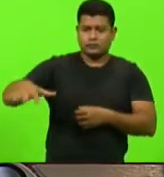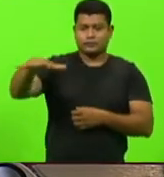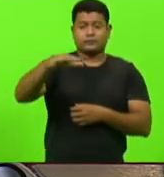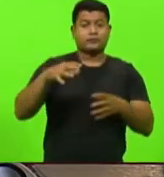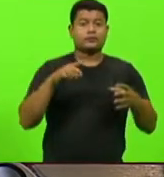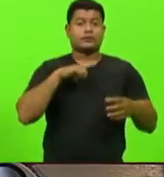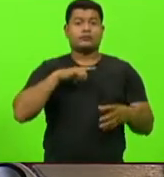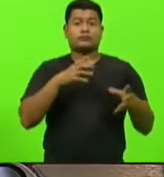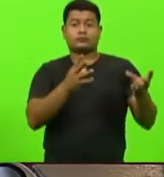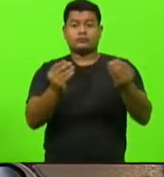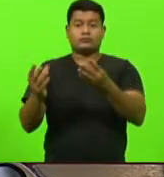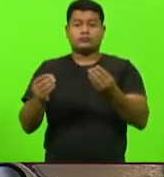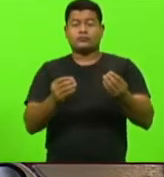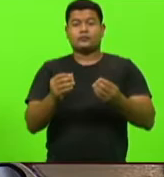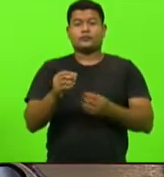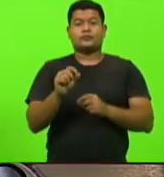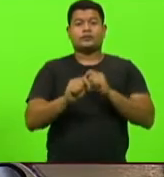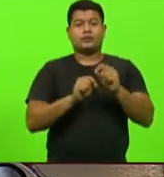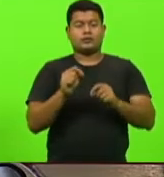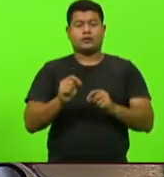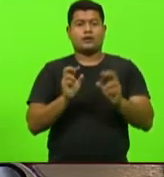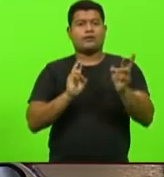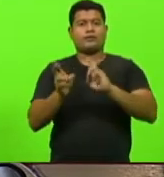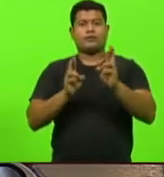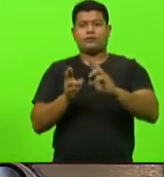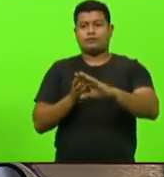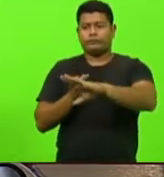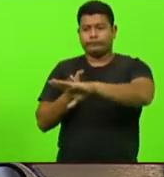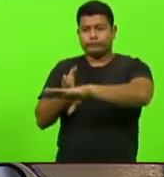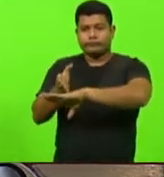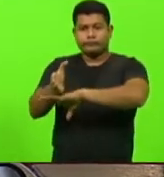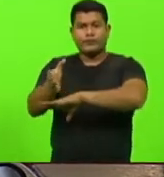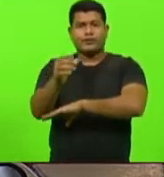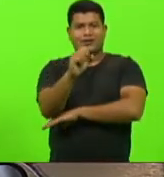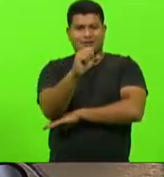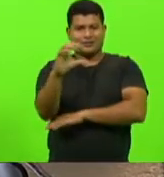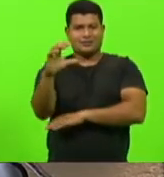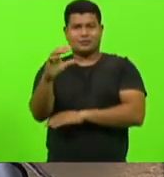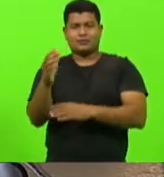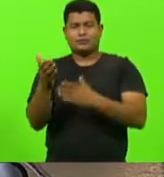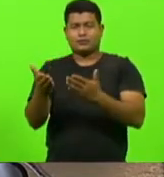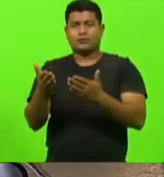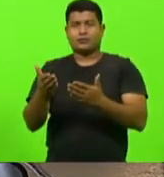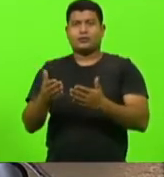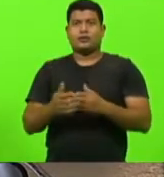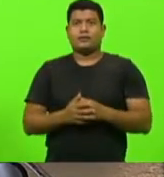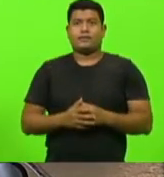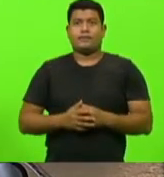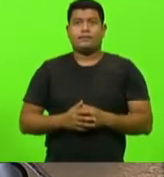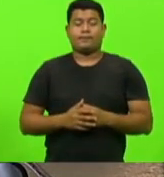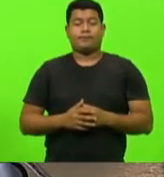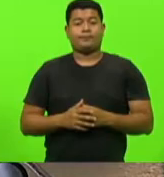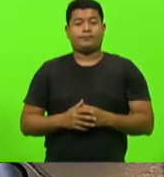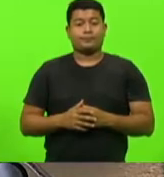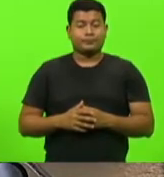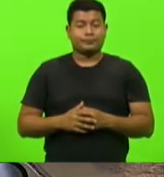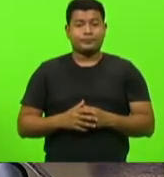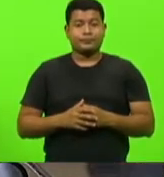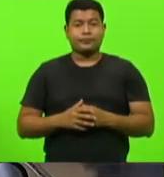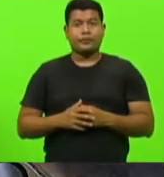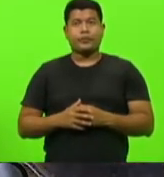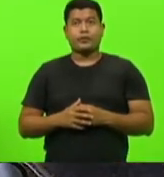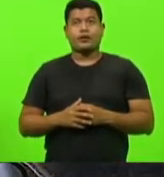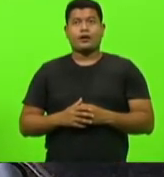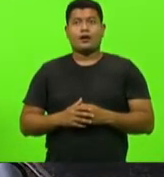muitas SCs que cortam as cidades. Então, na prática, isso passa para a Câmara